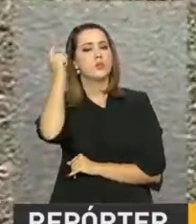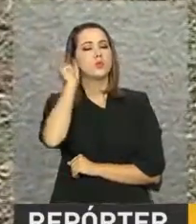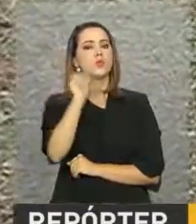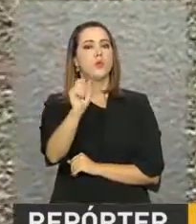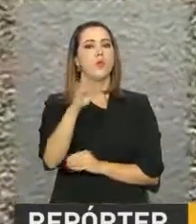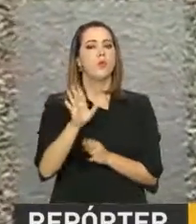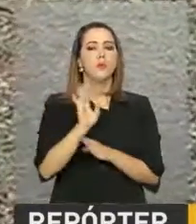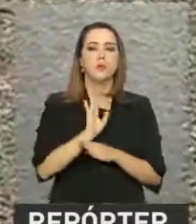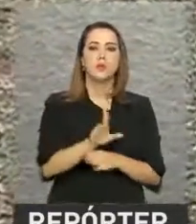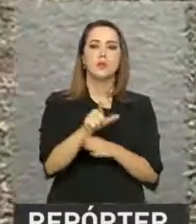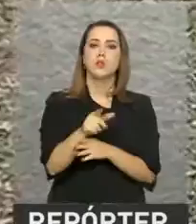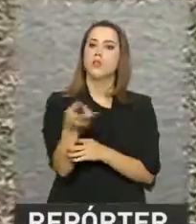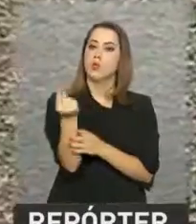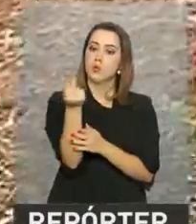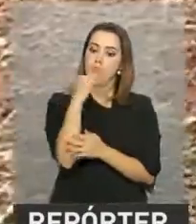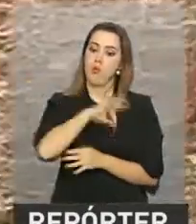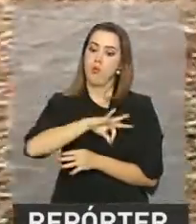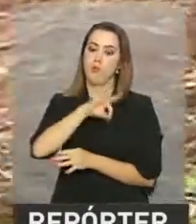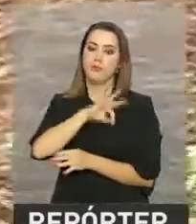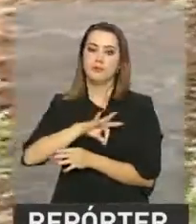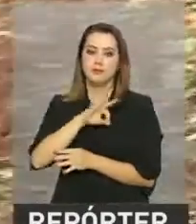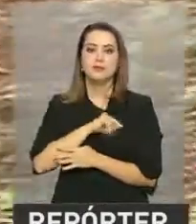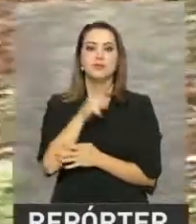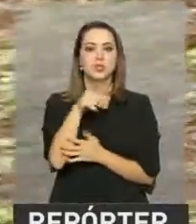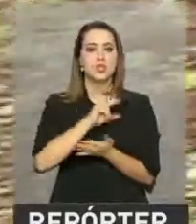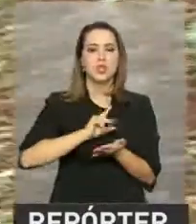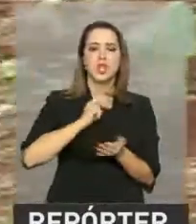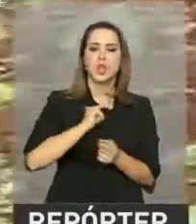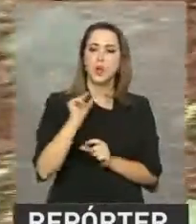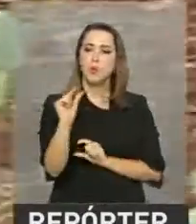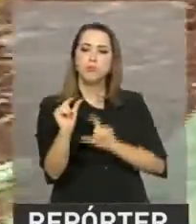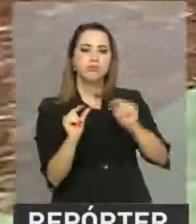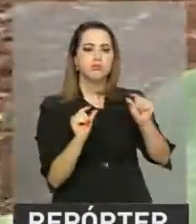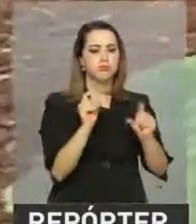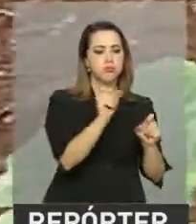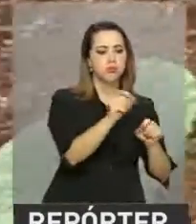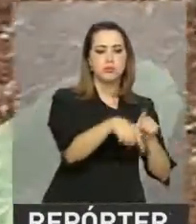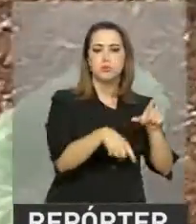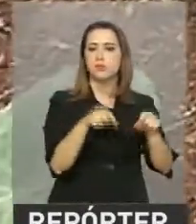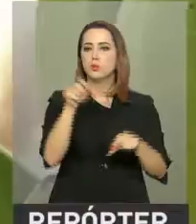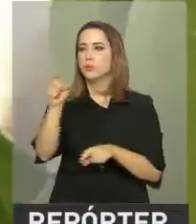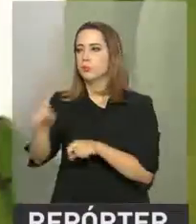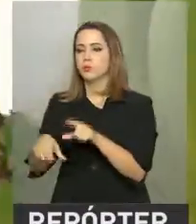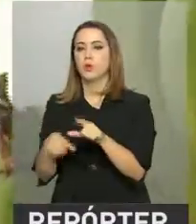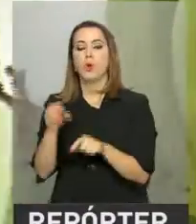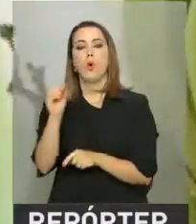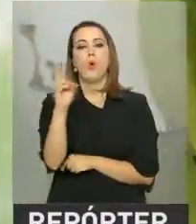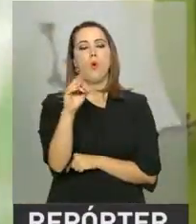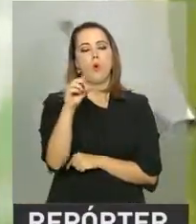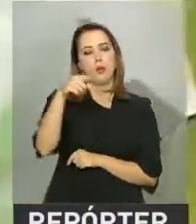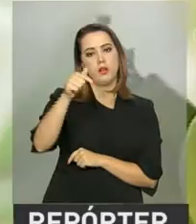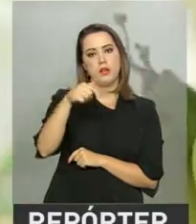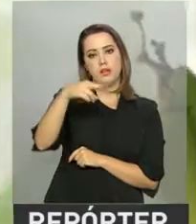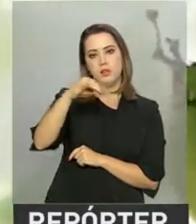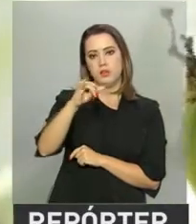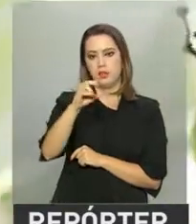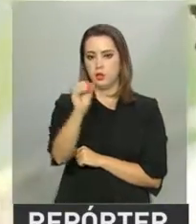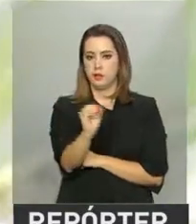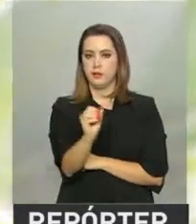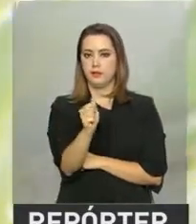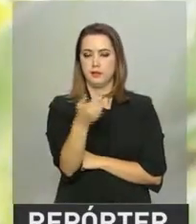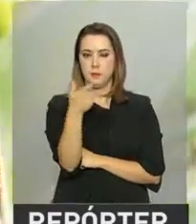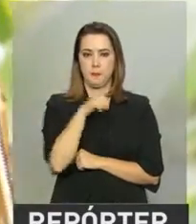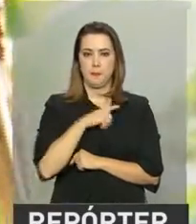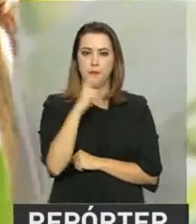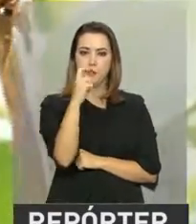o sustento dele e da esposa, cultivando de tudo um pouco de forma orgânica. O destaque vai para as bananas.